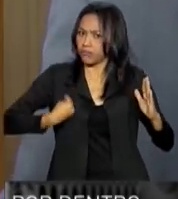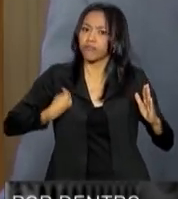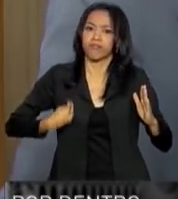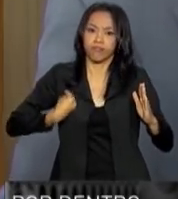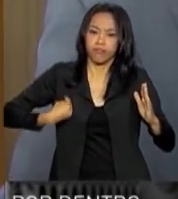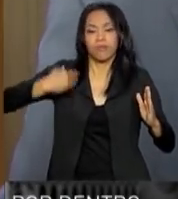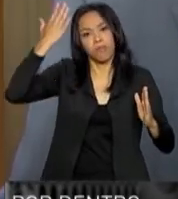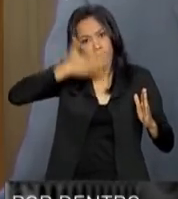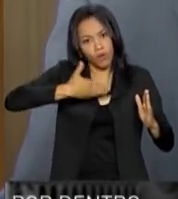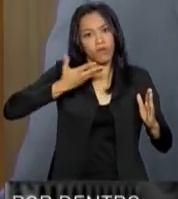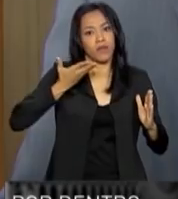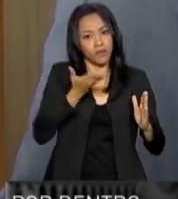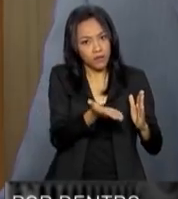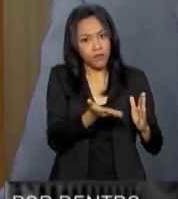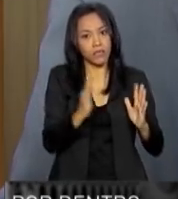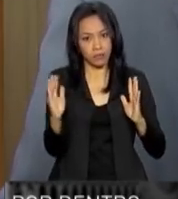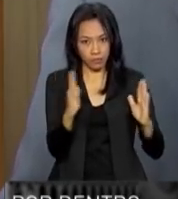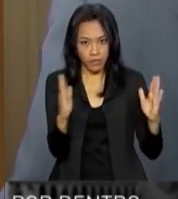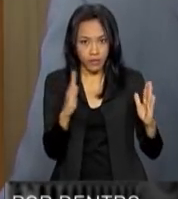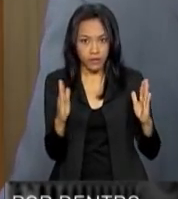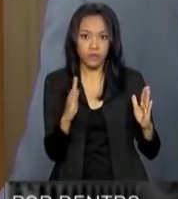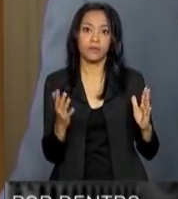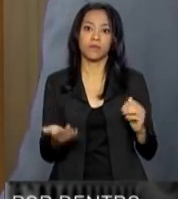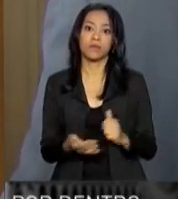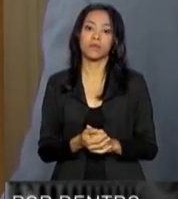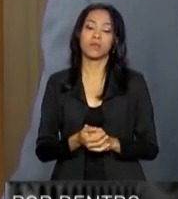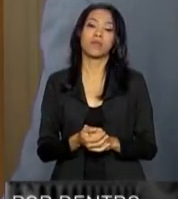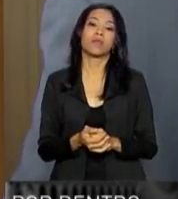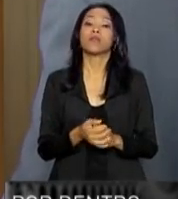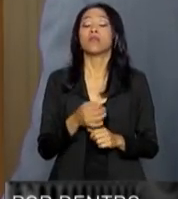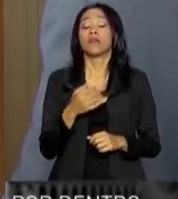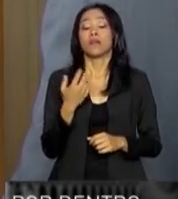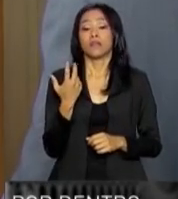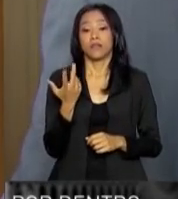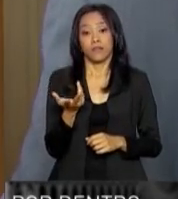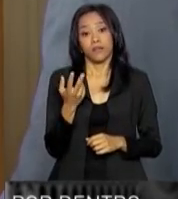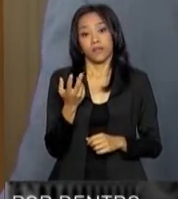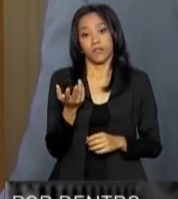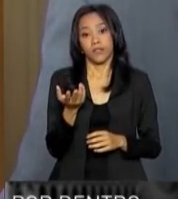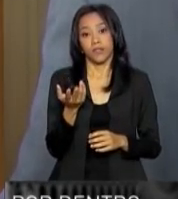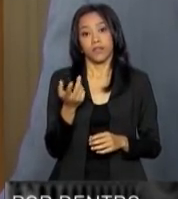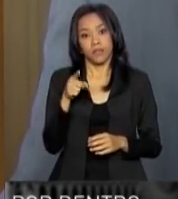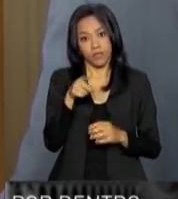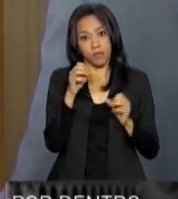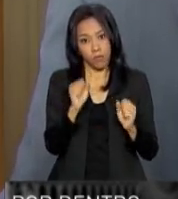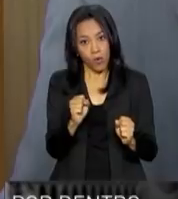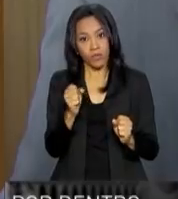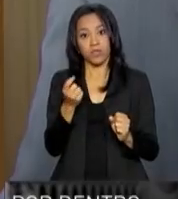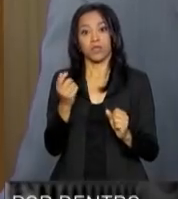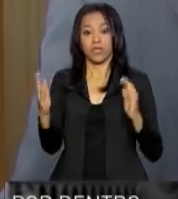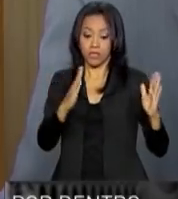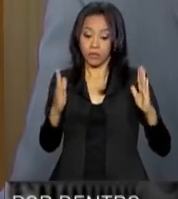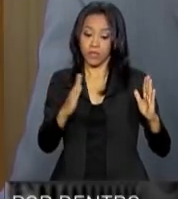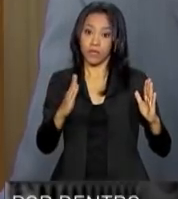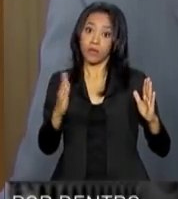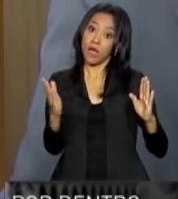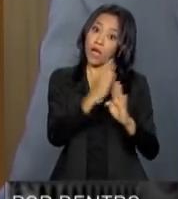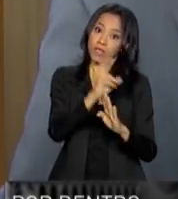esse período seja anterior não há cinco anos para que você possa fazer a contribuir nesse período e